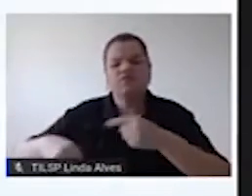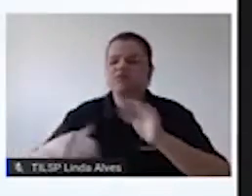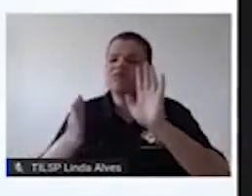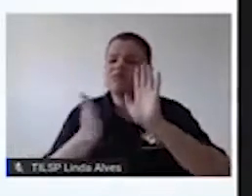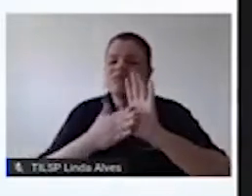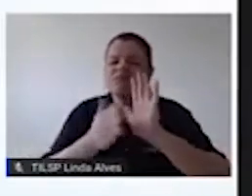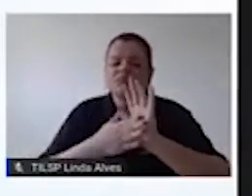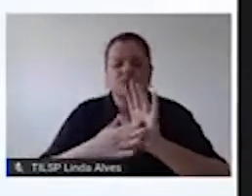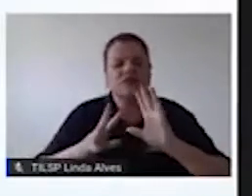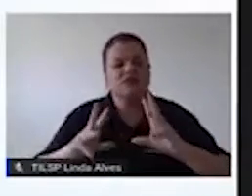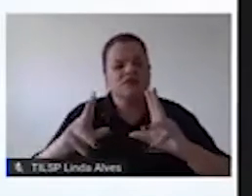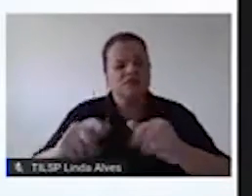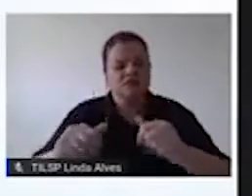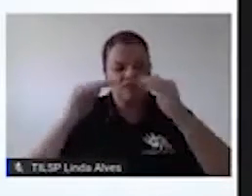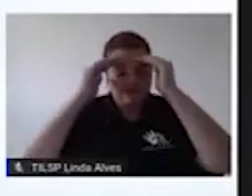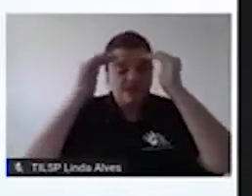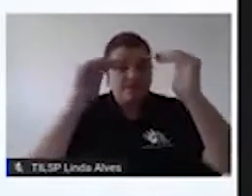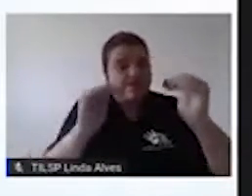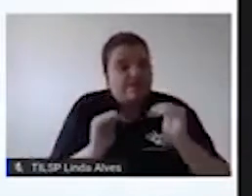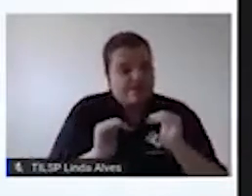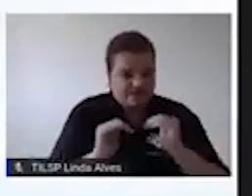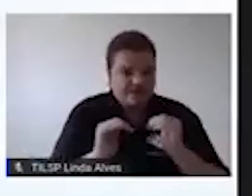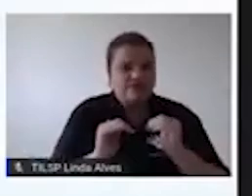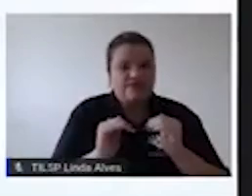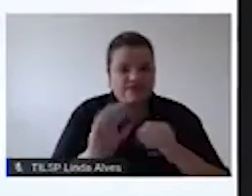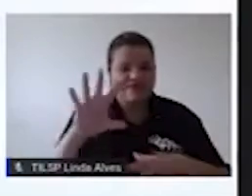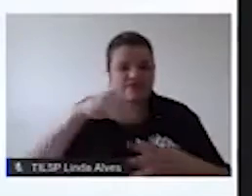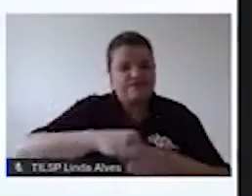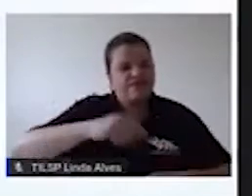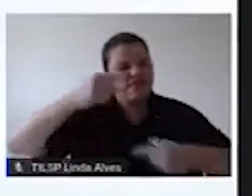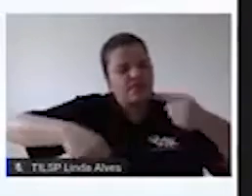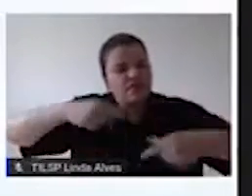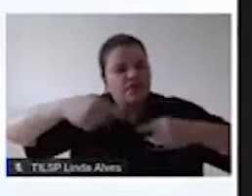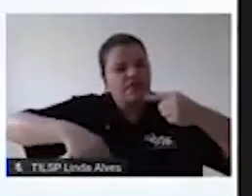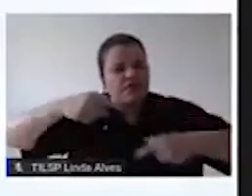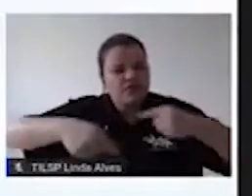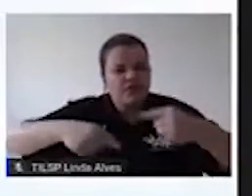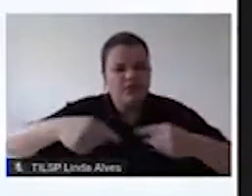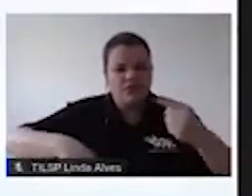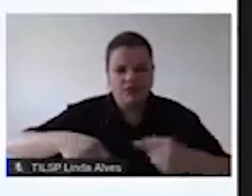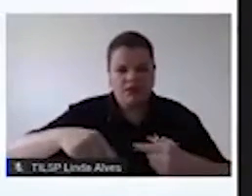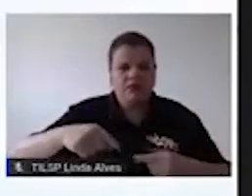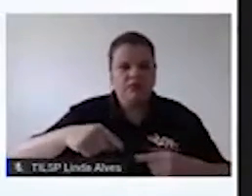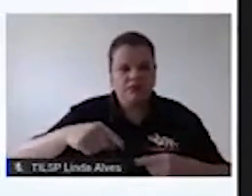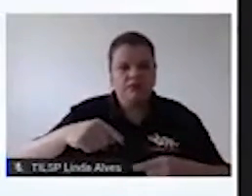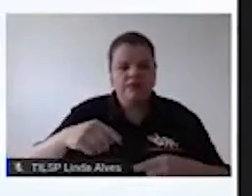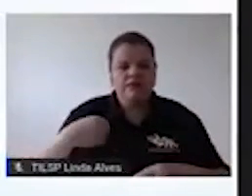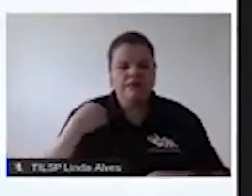para dentro das câmaras municipais e para dentro das políticas públicas dos municípios.